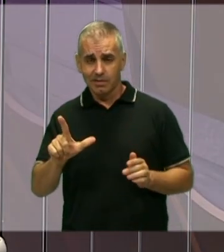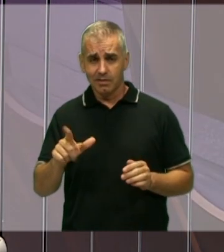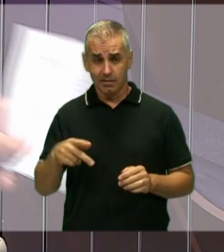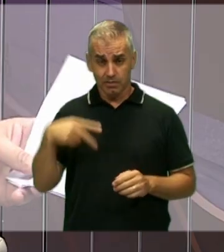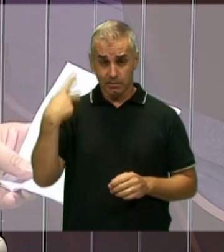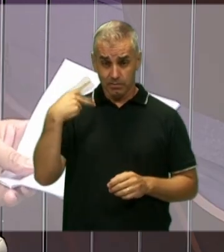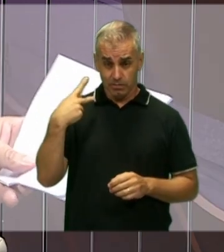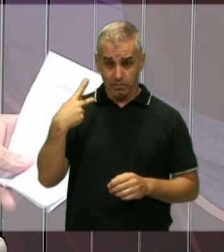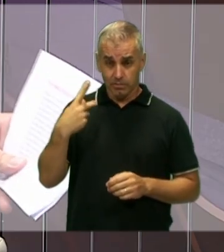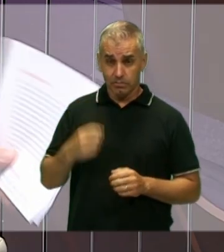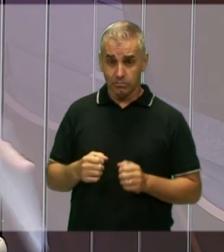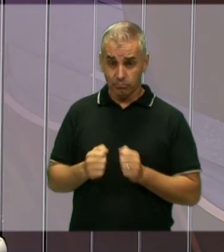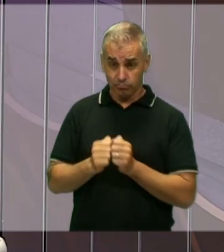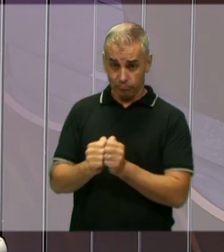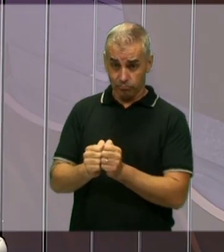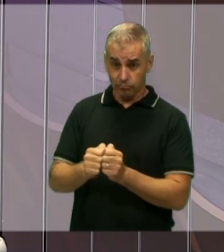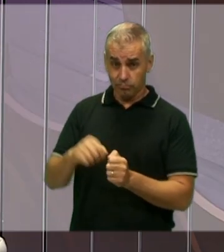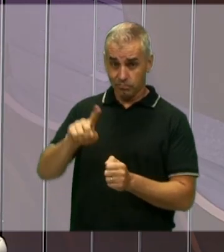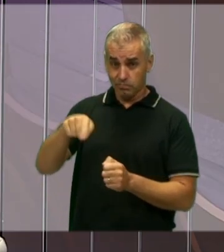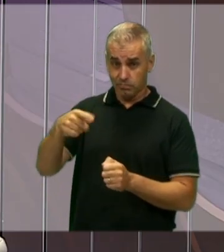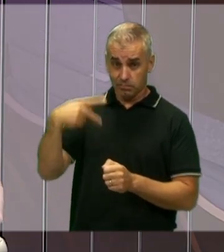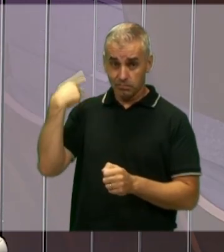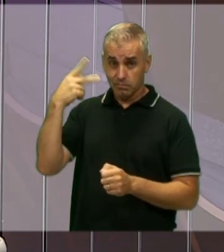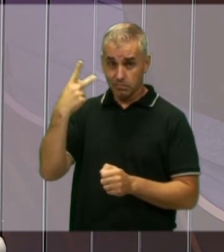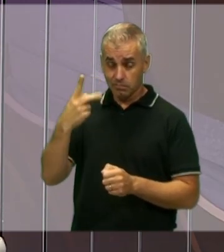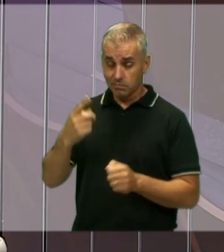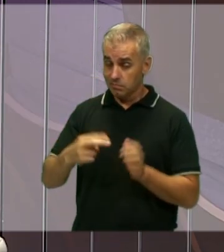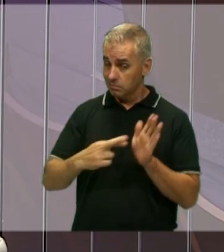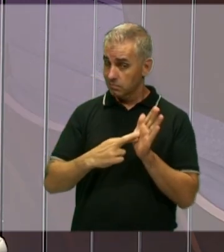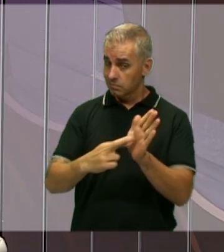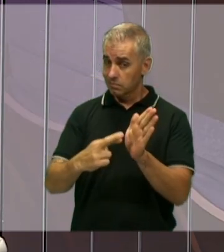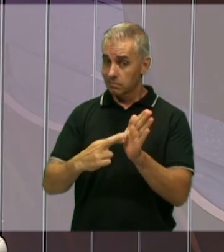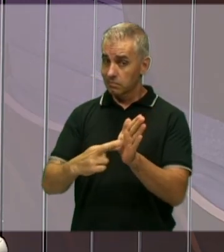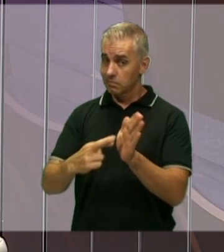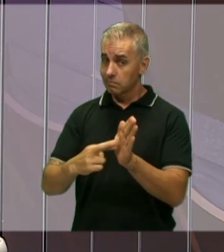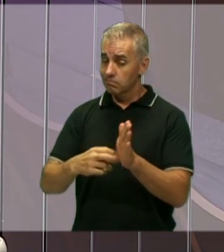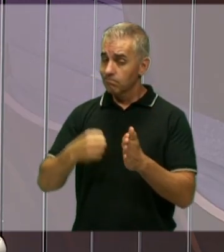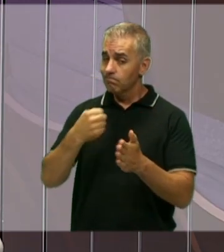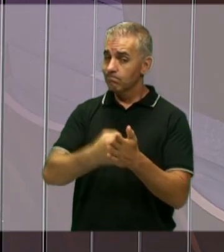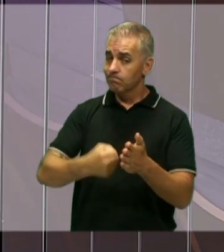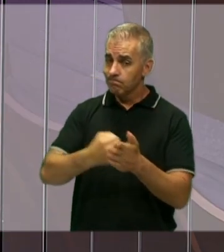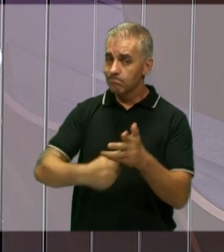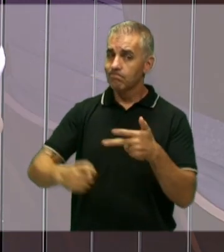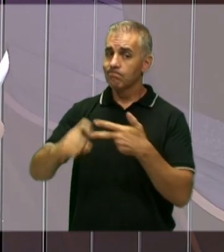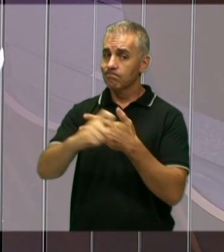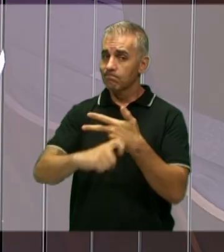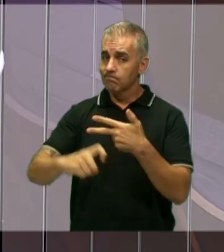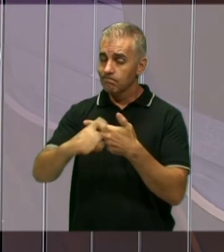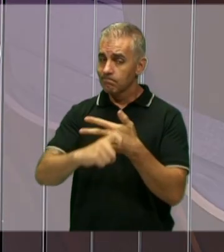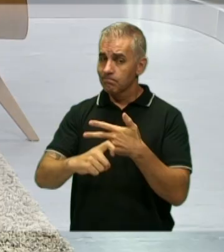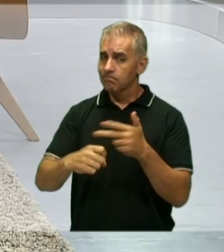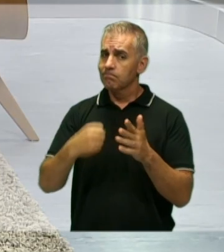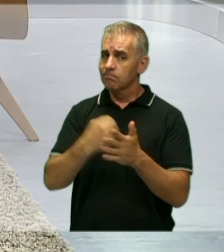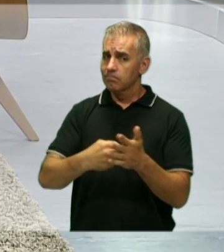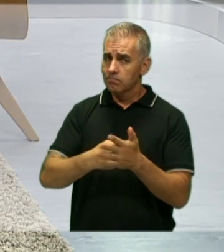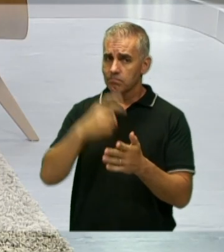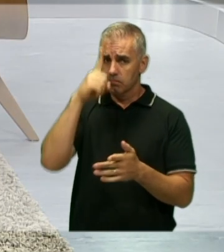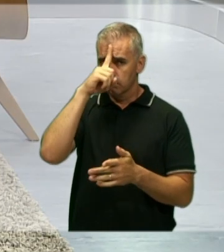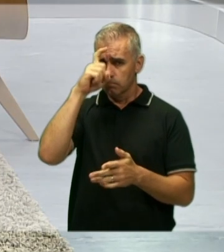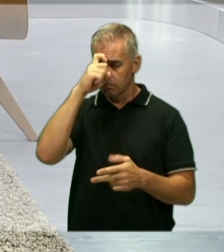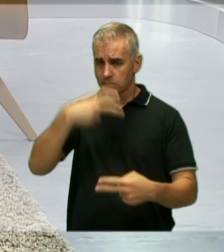junto com outros parlamentares, tem enviado diversos requerimentos cobrando o Executivo Municipal e cobrando o Hospital Marieta sobre